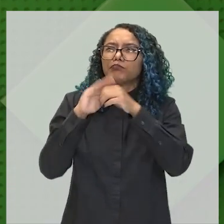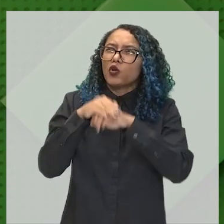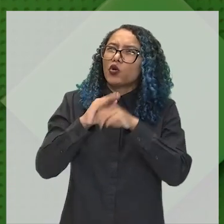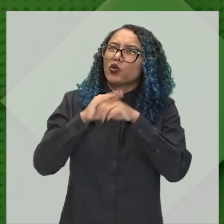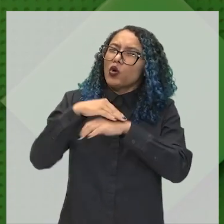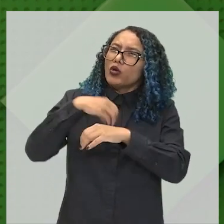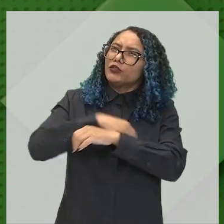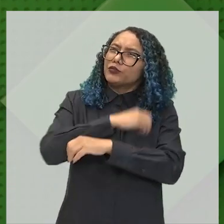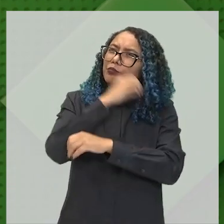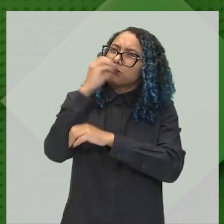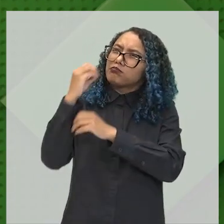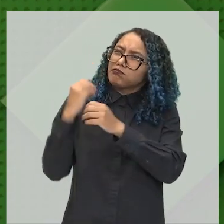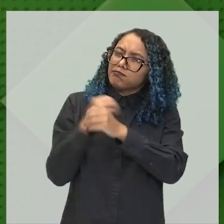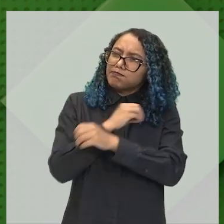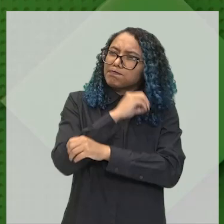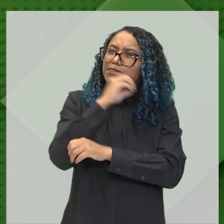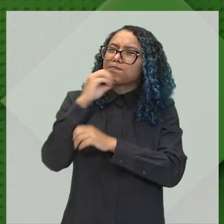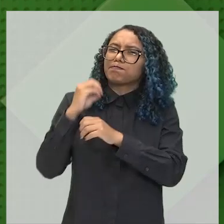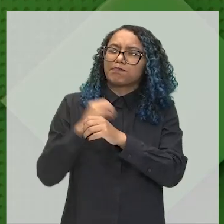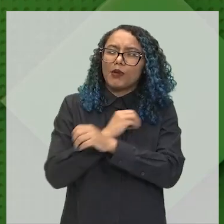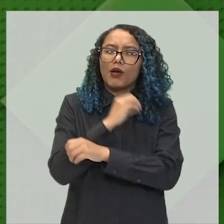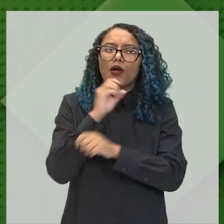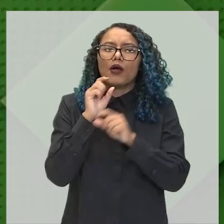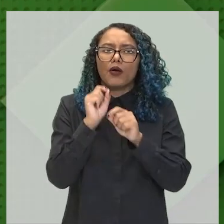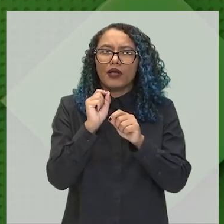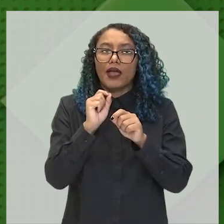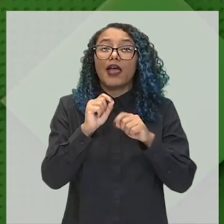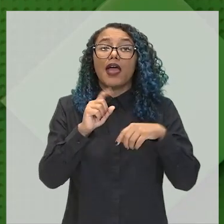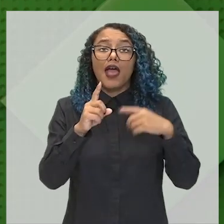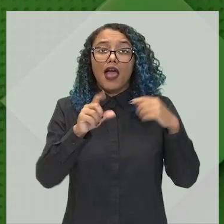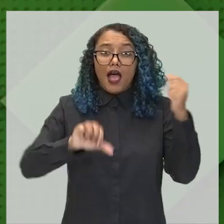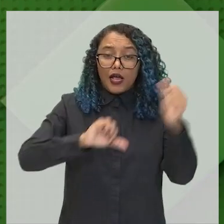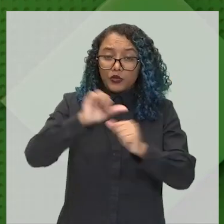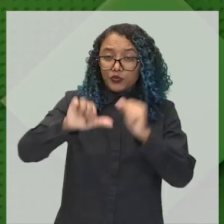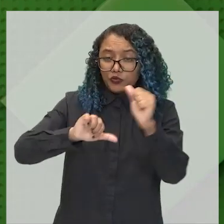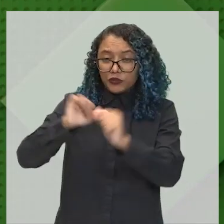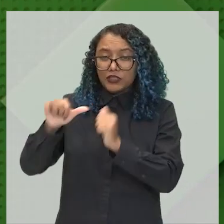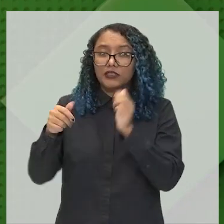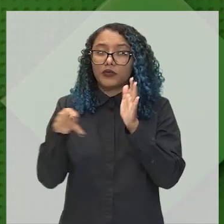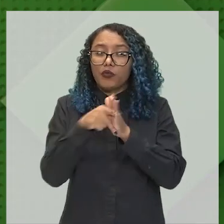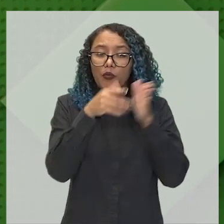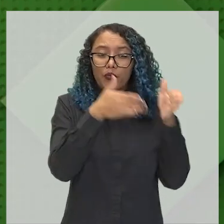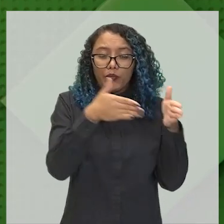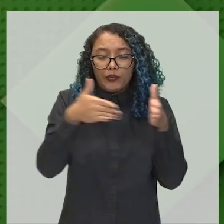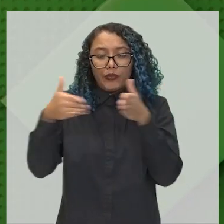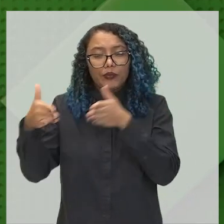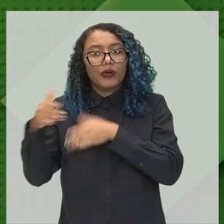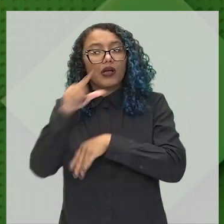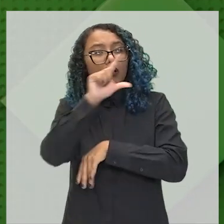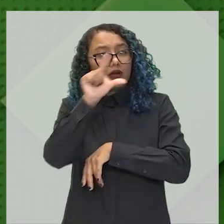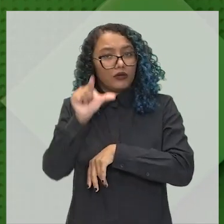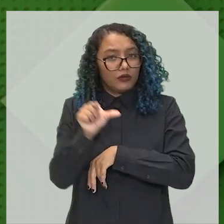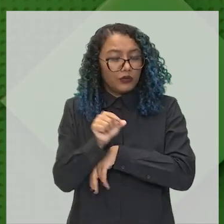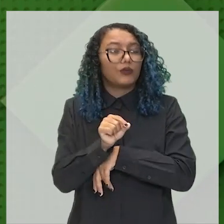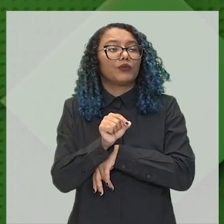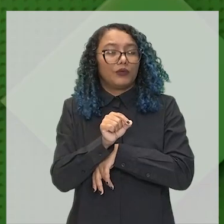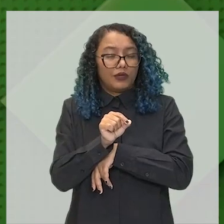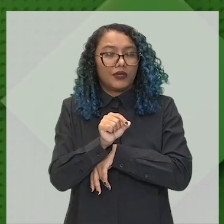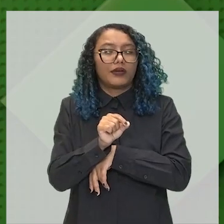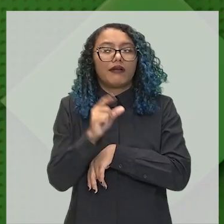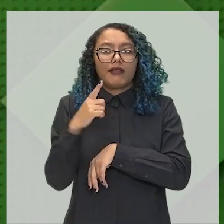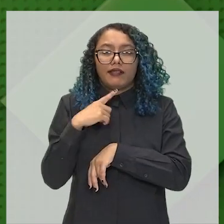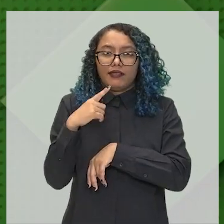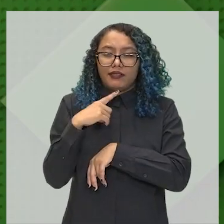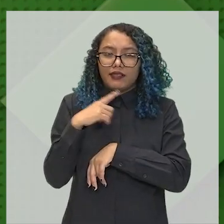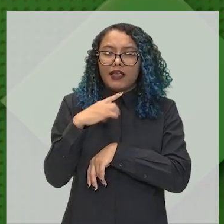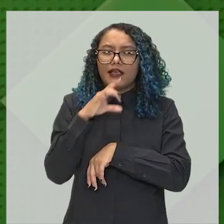dias são variações dessas fases da Lua. Então, nós temos ali